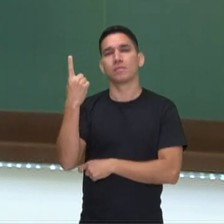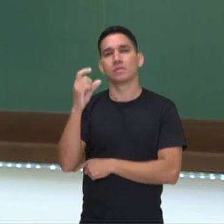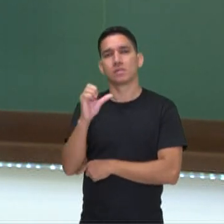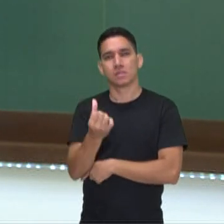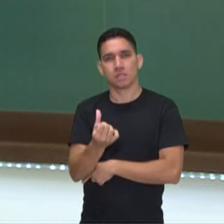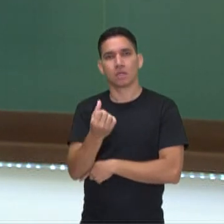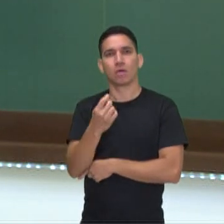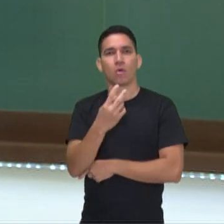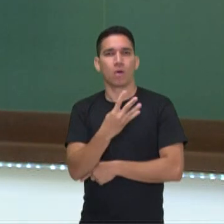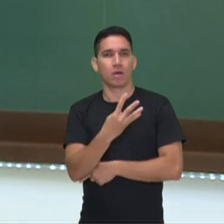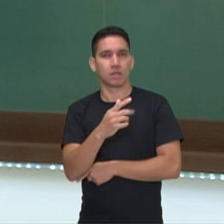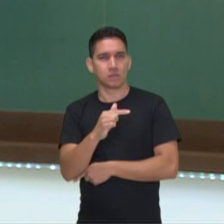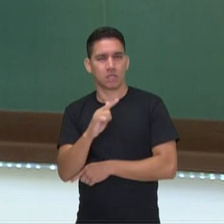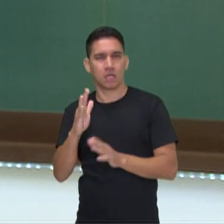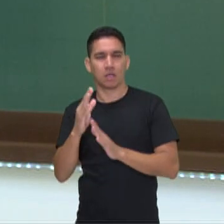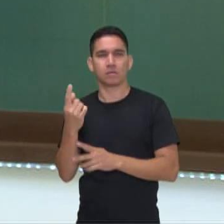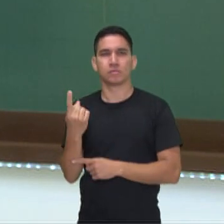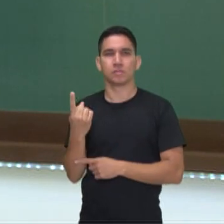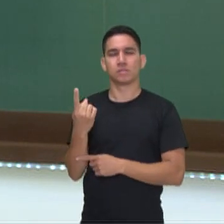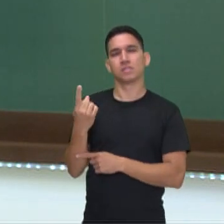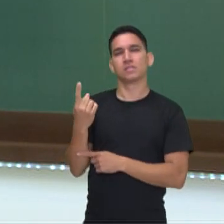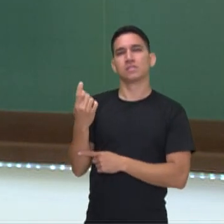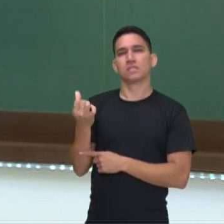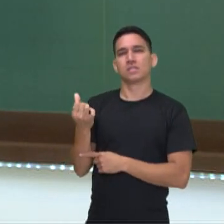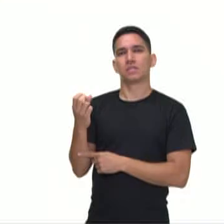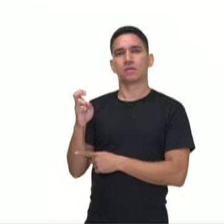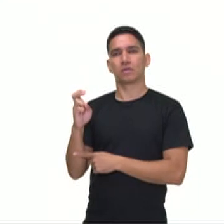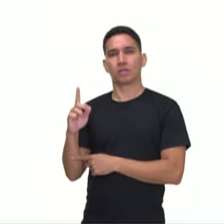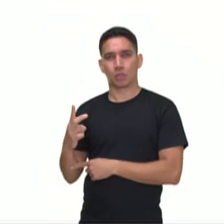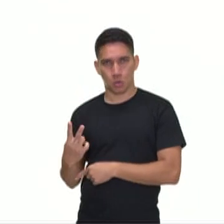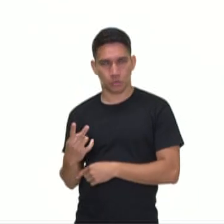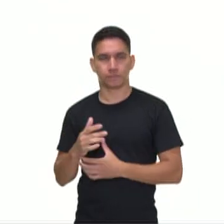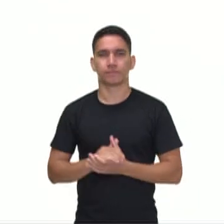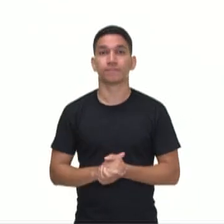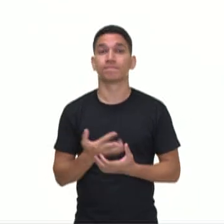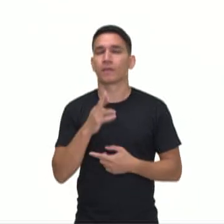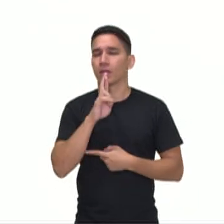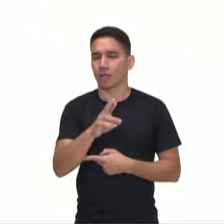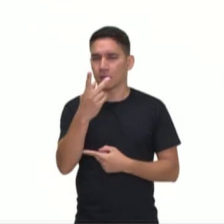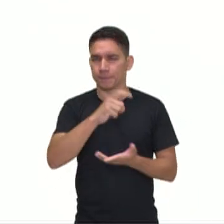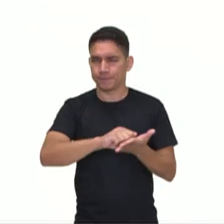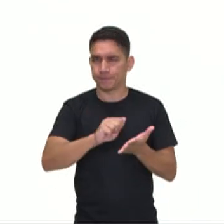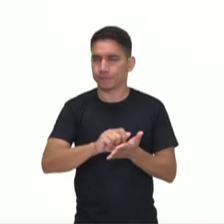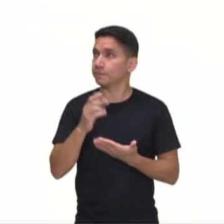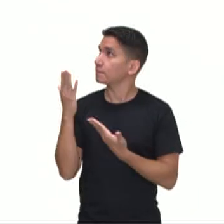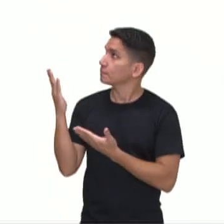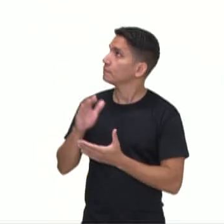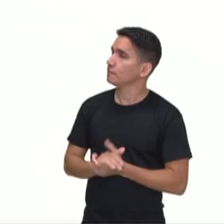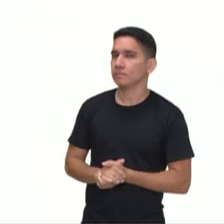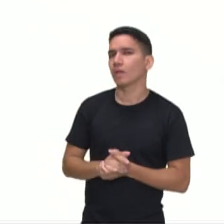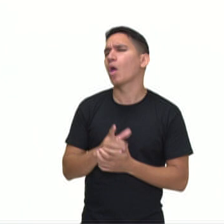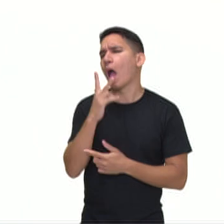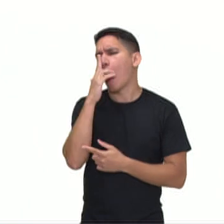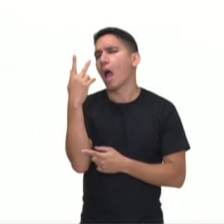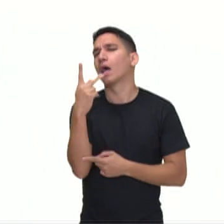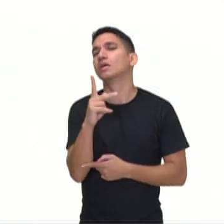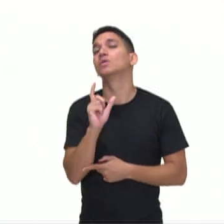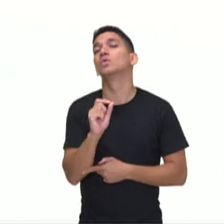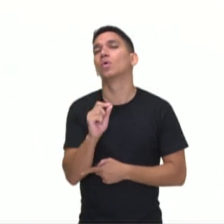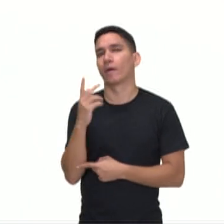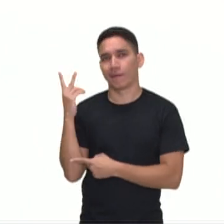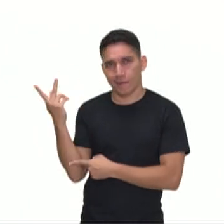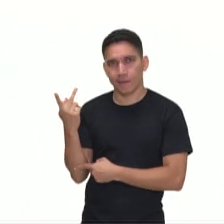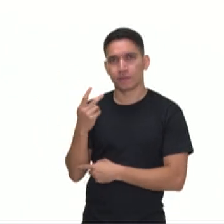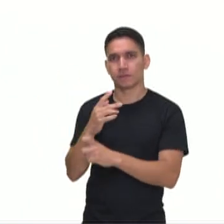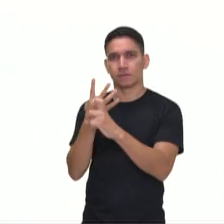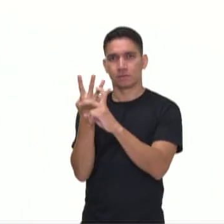1647 a 1652, tá? Então, vamos lá. Responda no seu caderno a seguinte questão. O que você achou da obra Esta de Santa